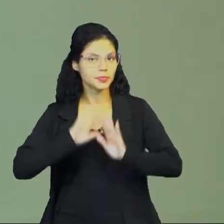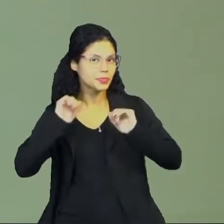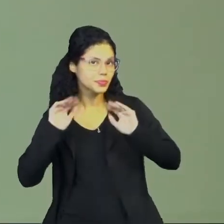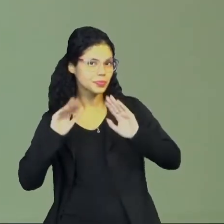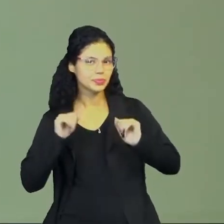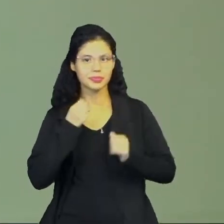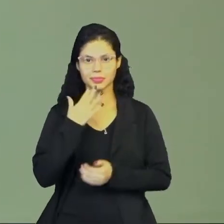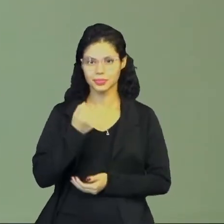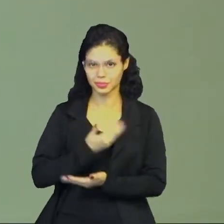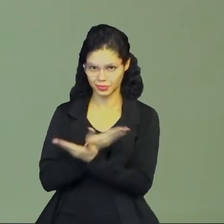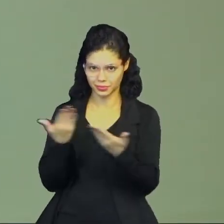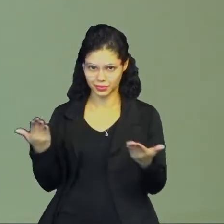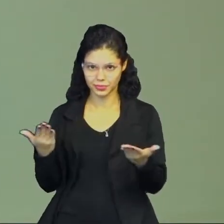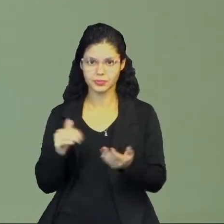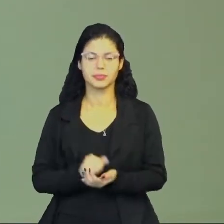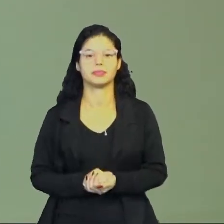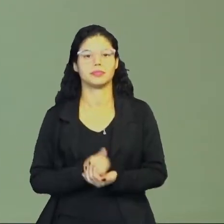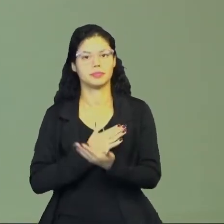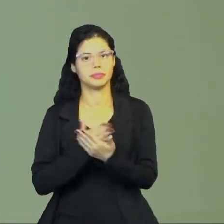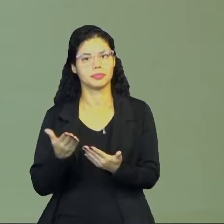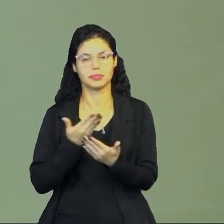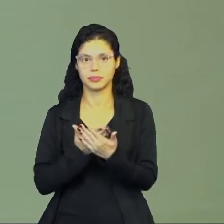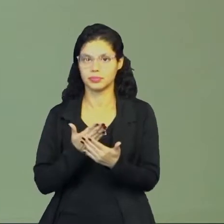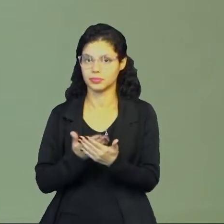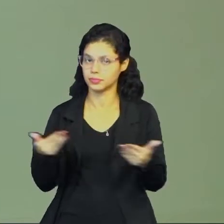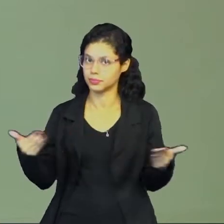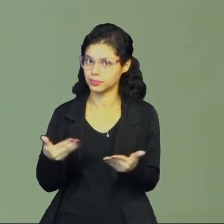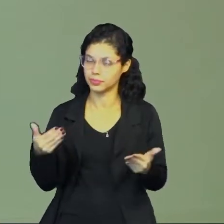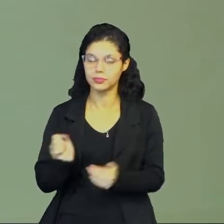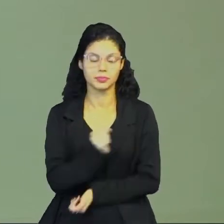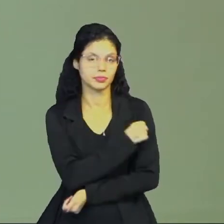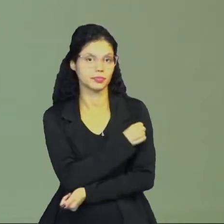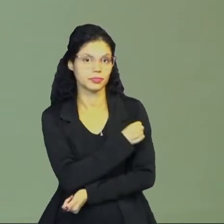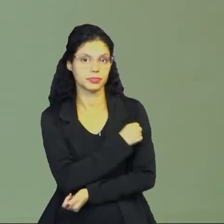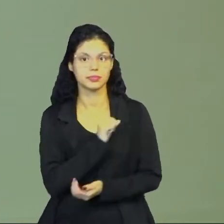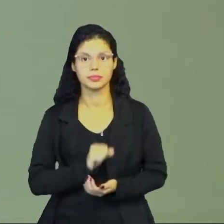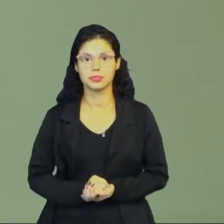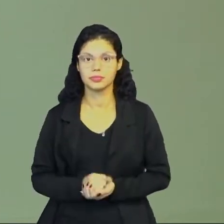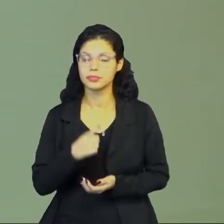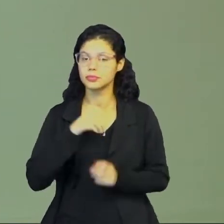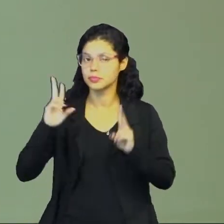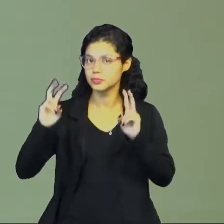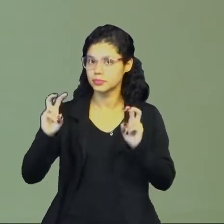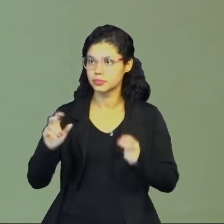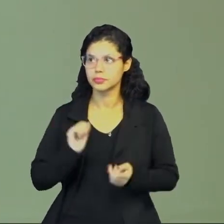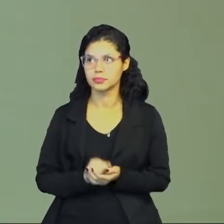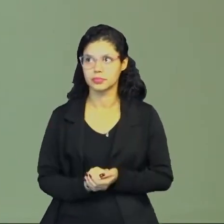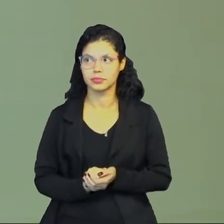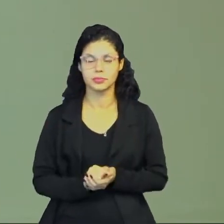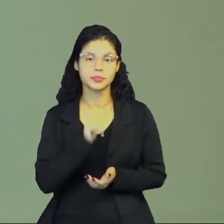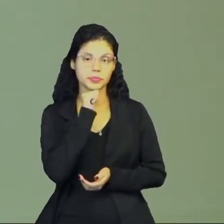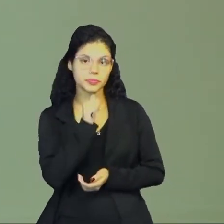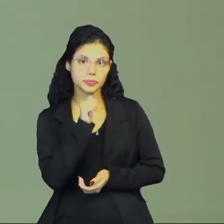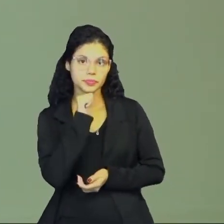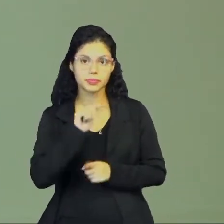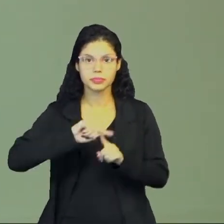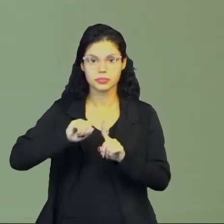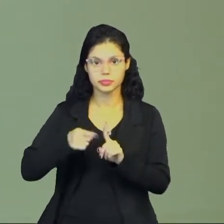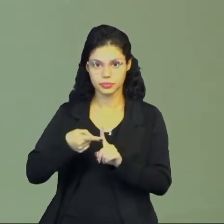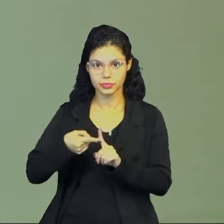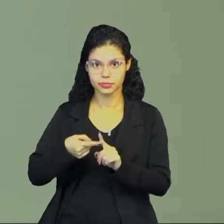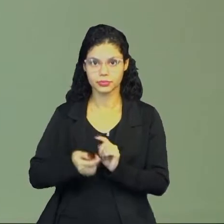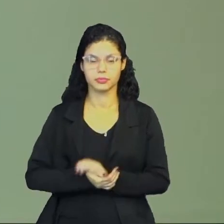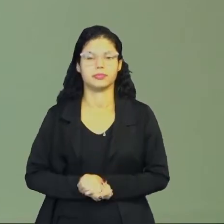Olá pessoal, tudo bem? Vamos iniciar nossa aula agora do 8º ano, que tem como seguinte tema, ciclo menstrual e